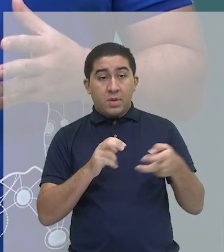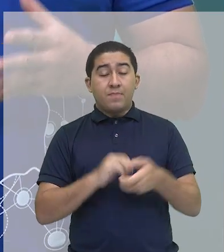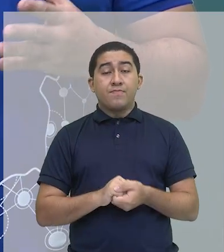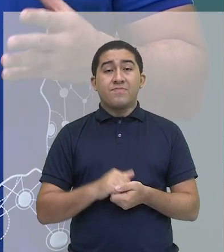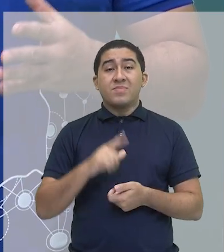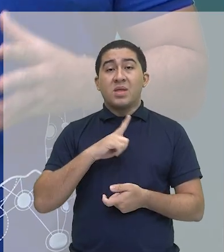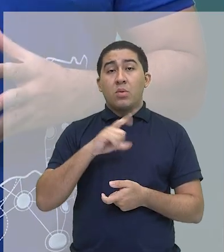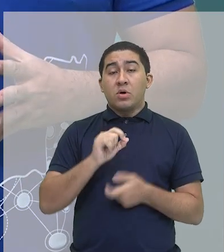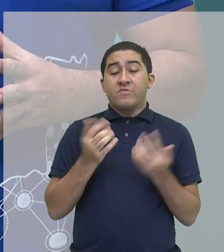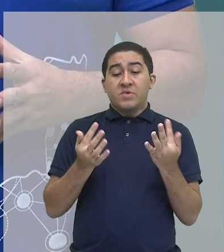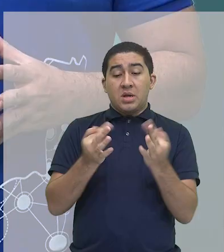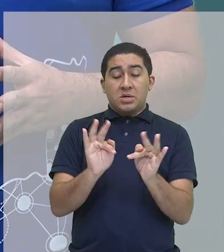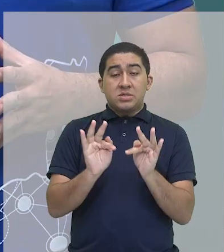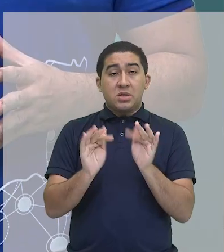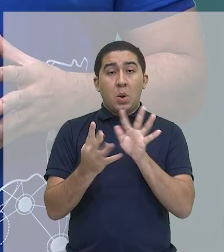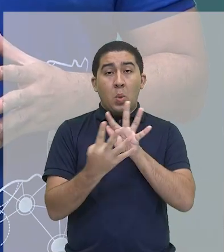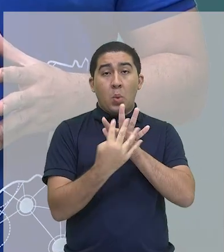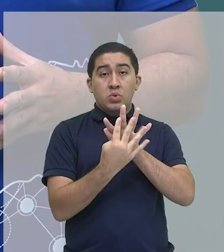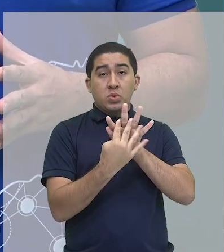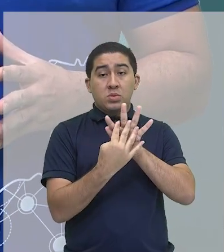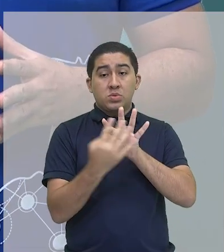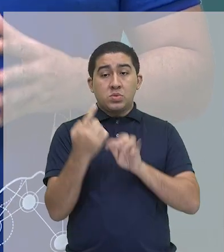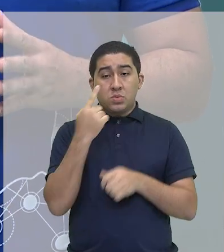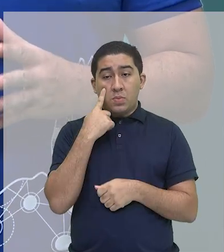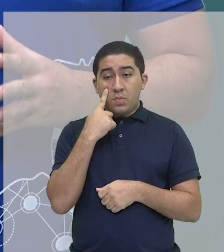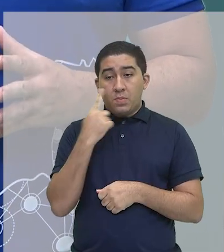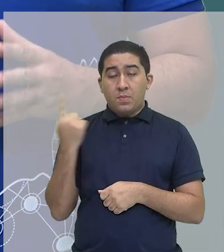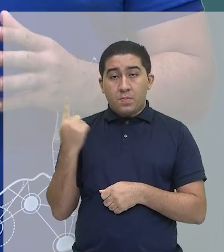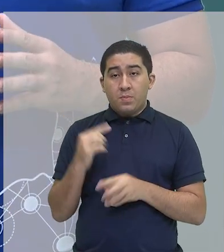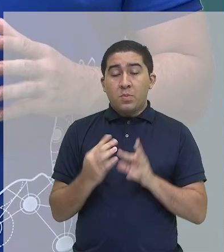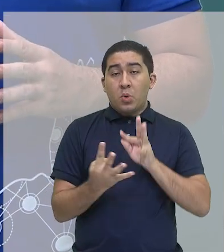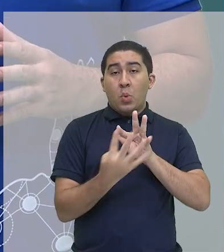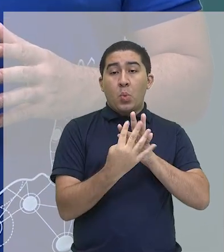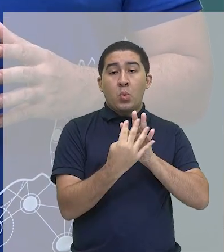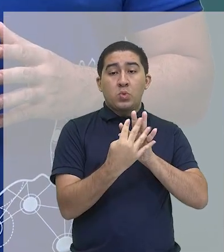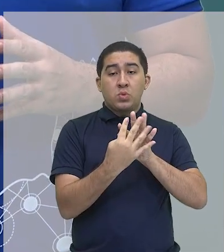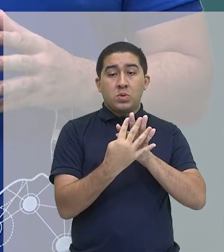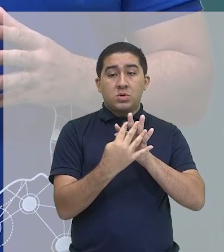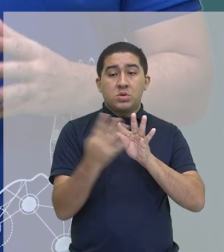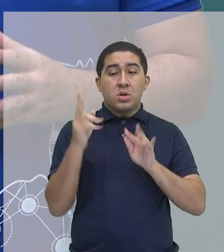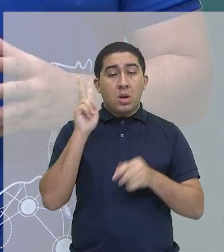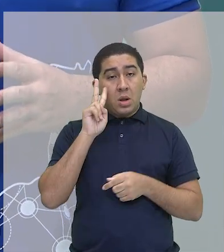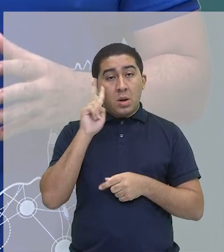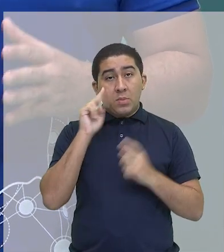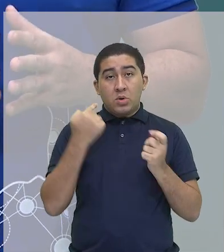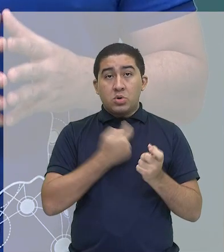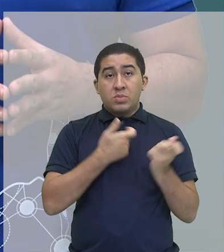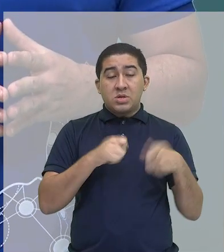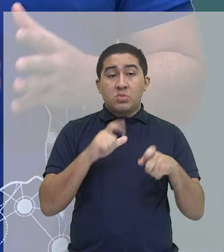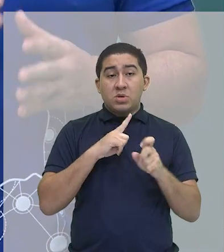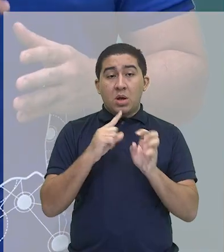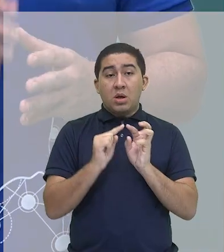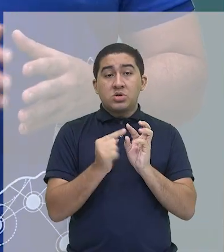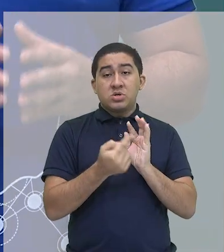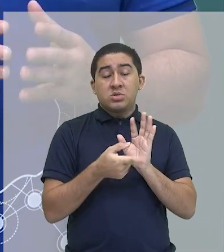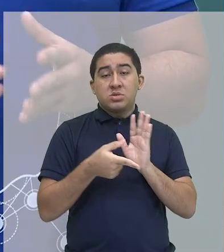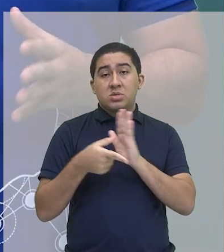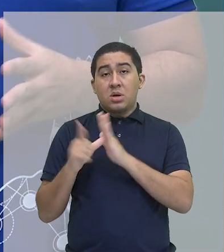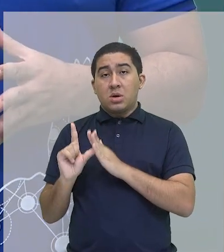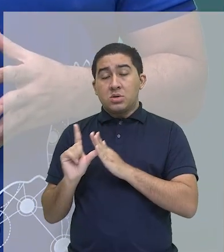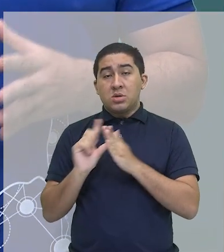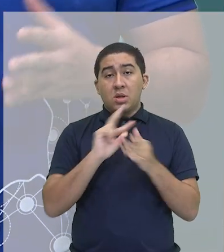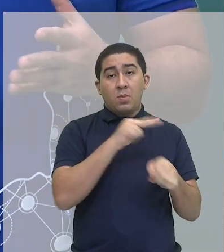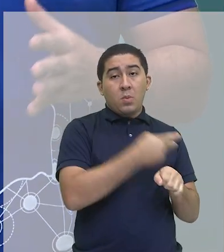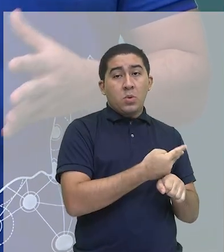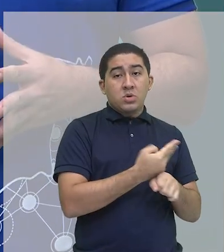ele termina em consoante, vogal, consoante. Lembra que nós temos que contar de trás para frente, porque se você contar de frente